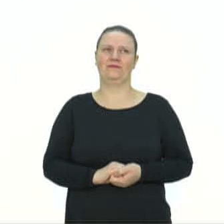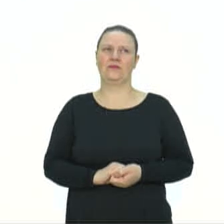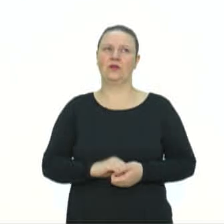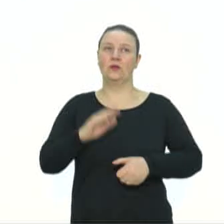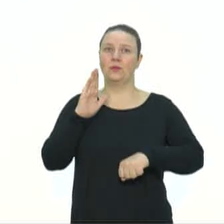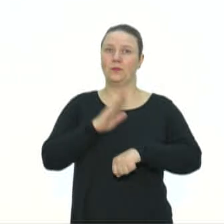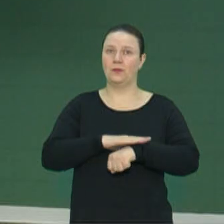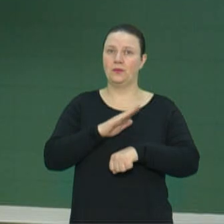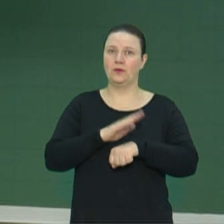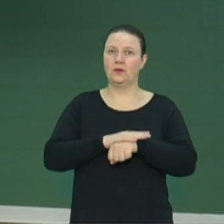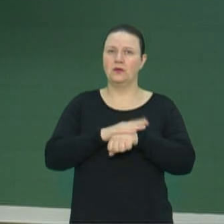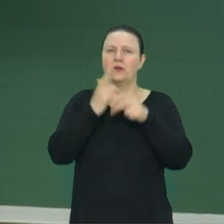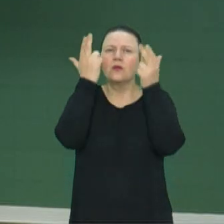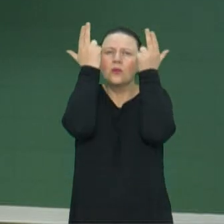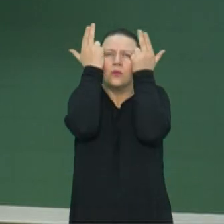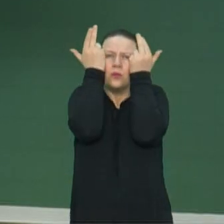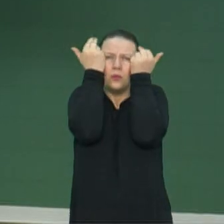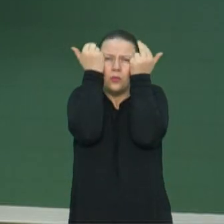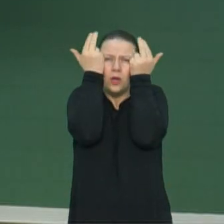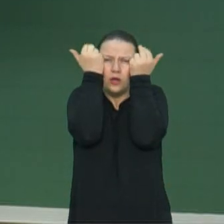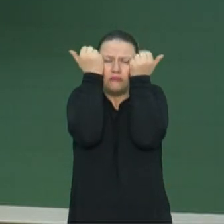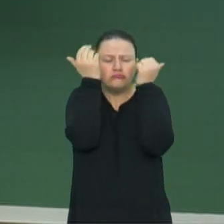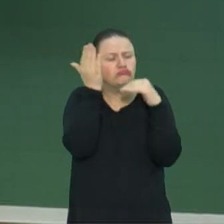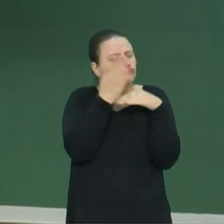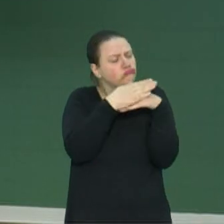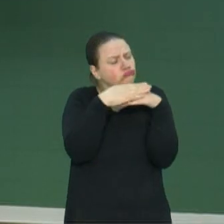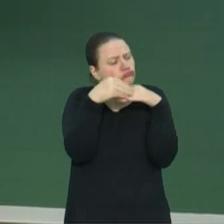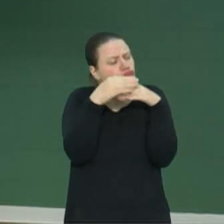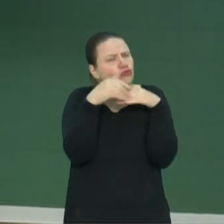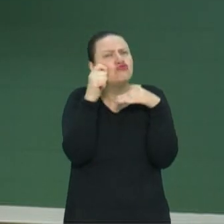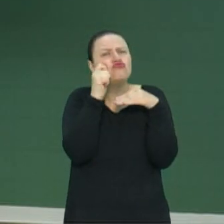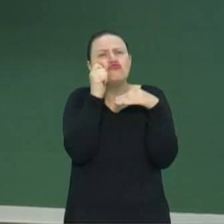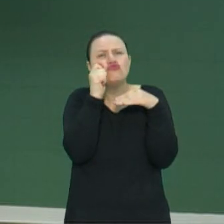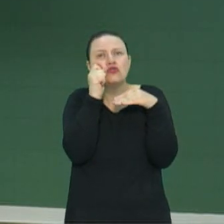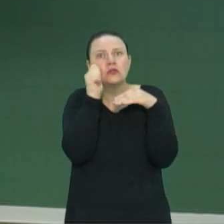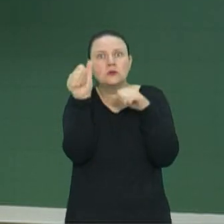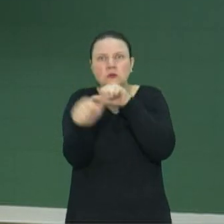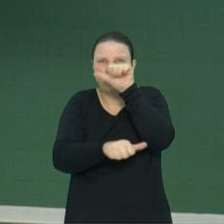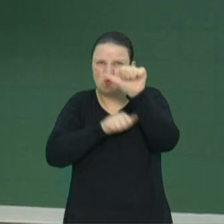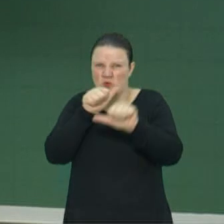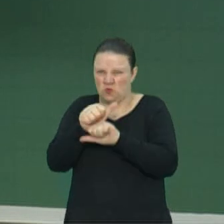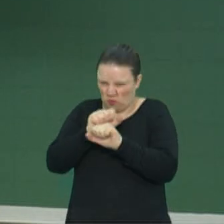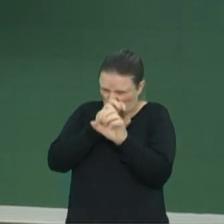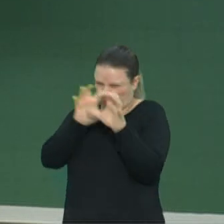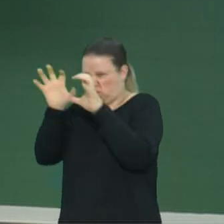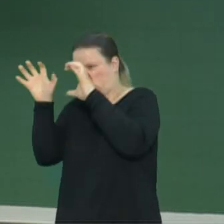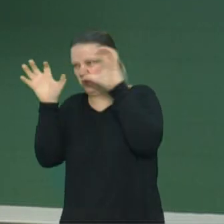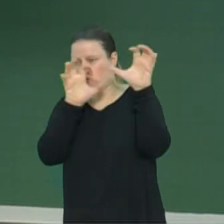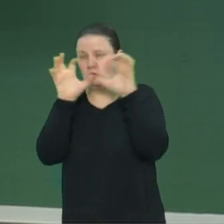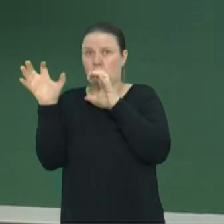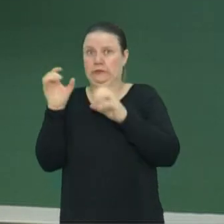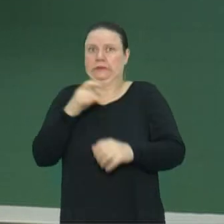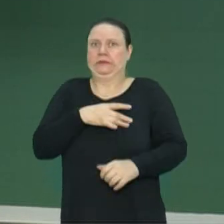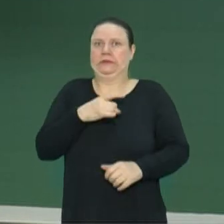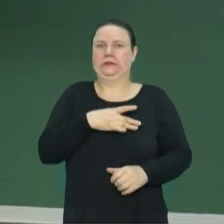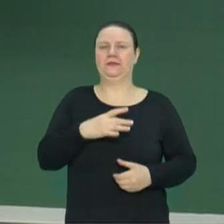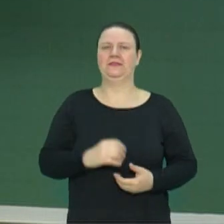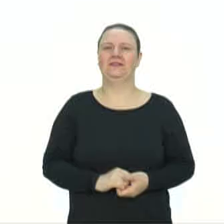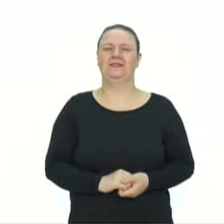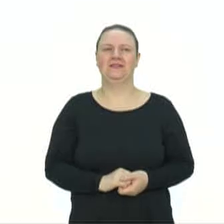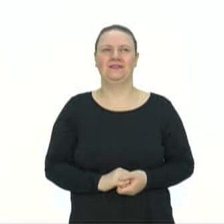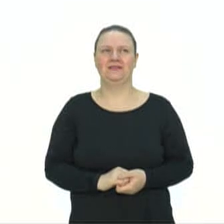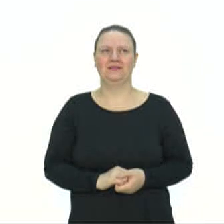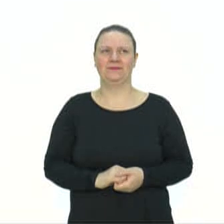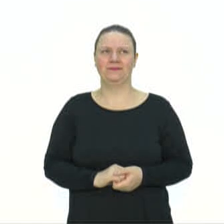parte que um coelhinho tão terno, tão meiguinho, se transforma em um bicho abominável. Gaturo, este é